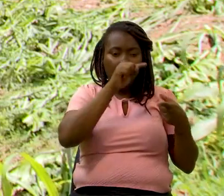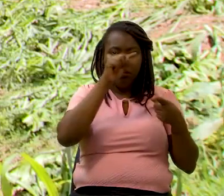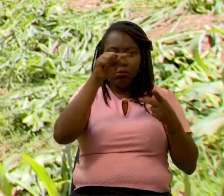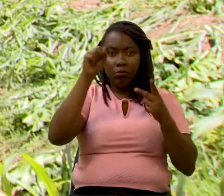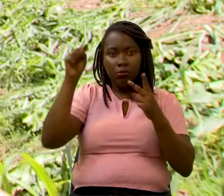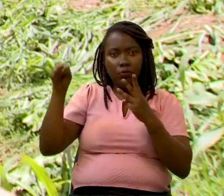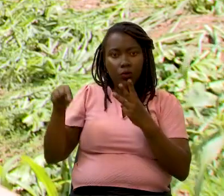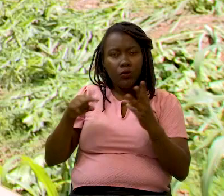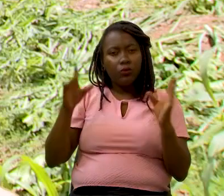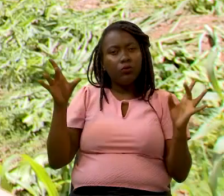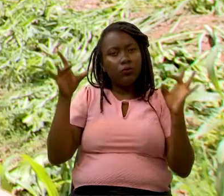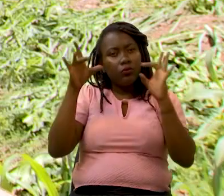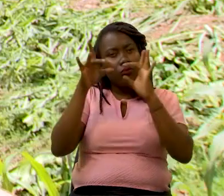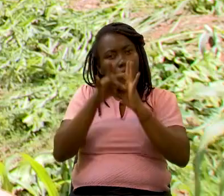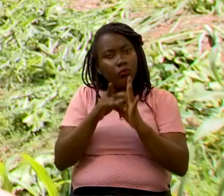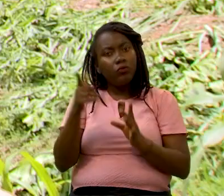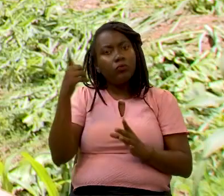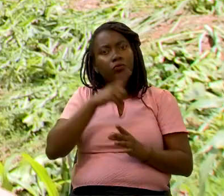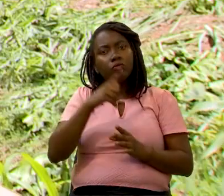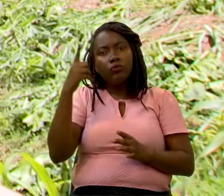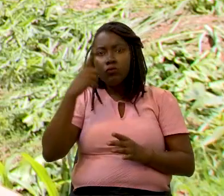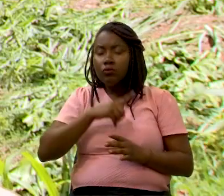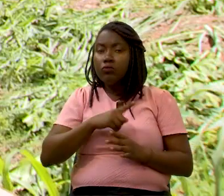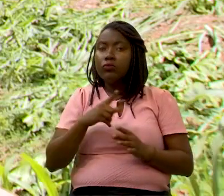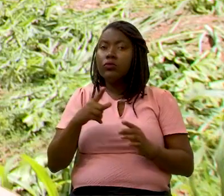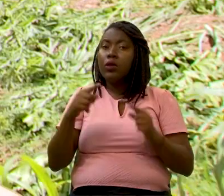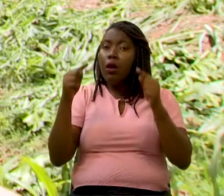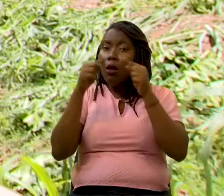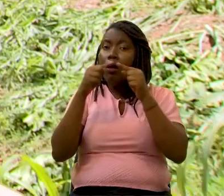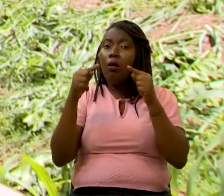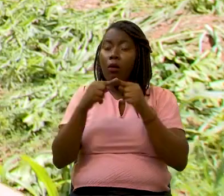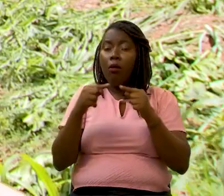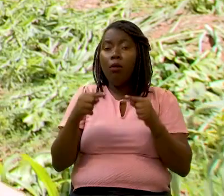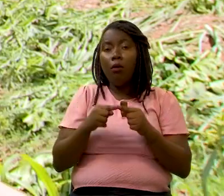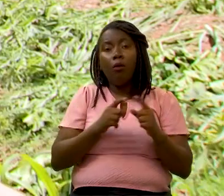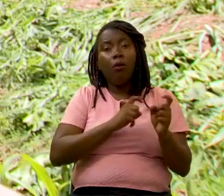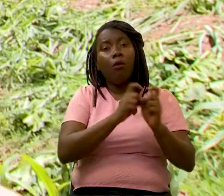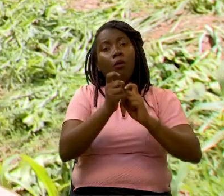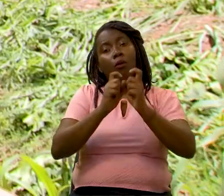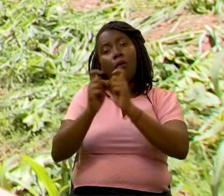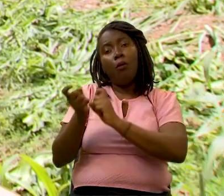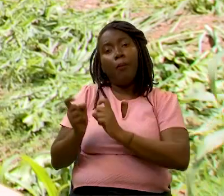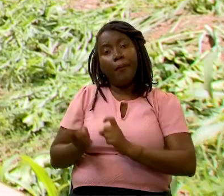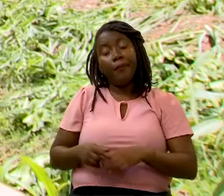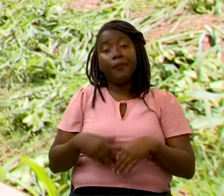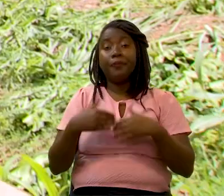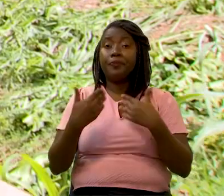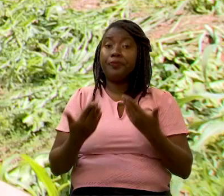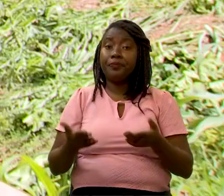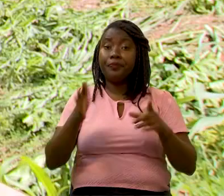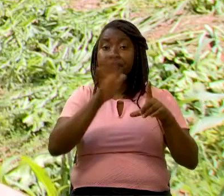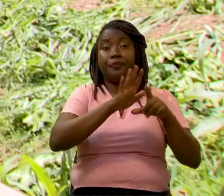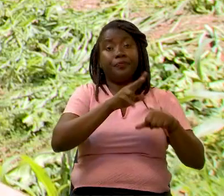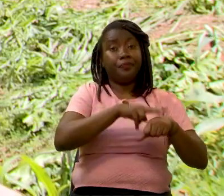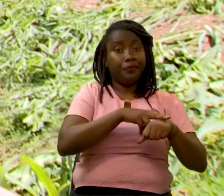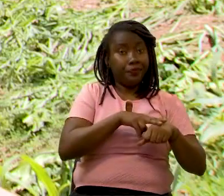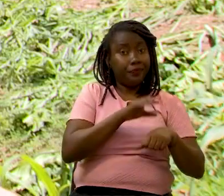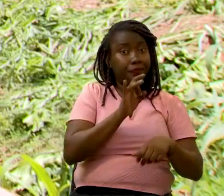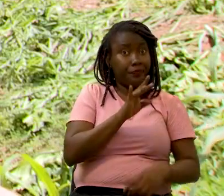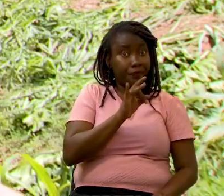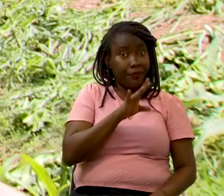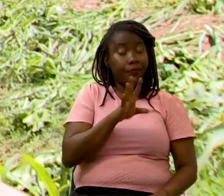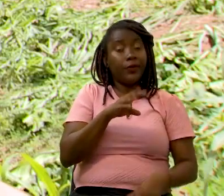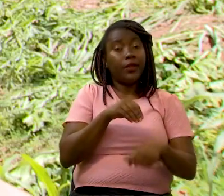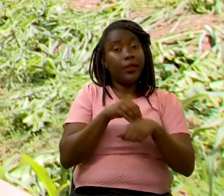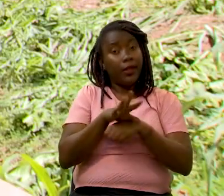gente casou esses elementos de modo que eles pudessem funcionar de uma forma concomitante, que eles pudessem ter um diálogo entre si. Então,